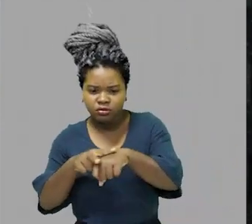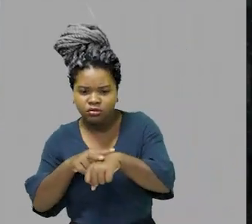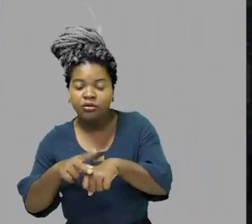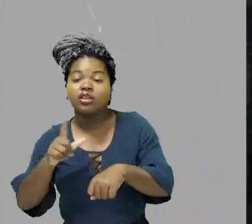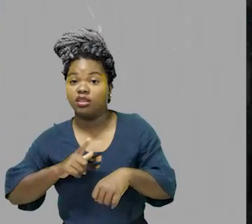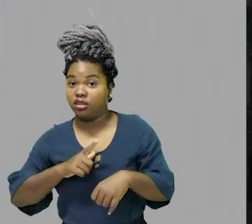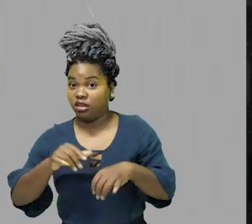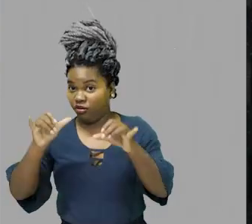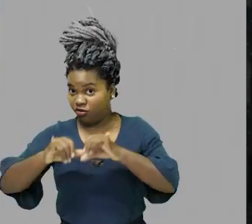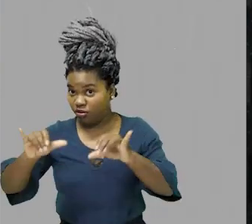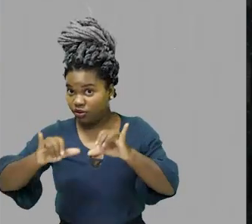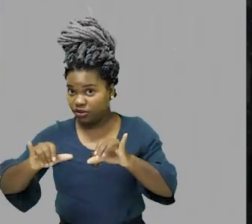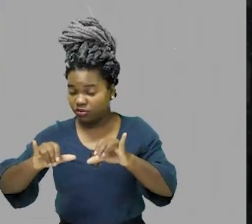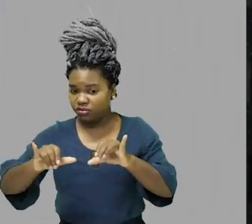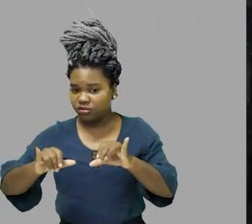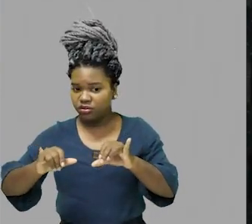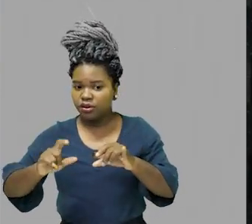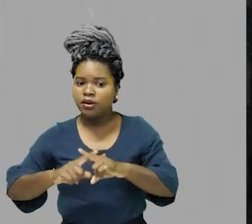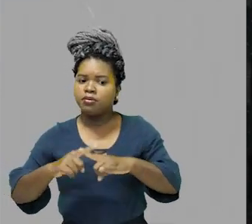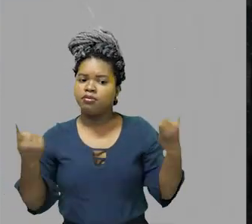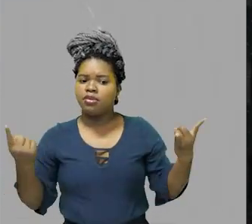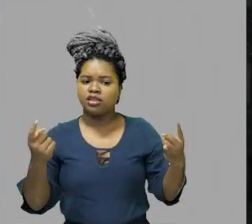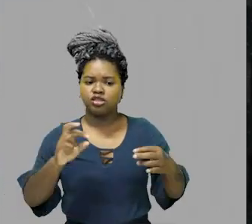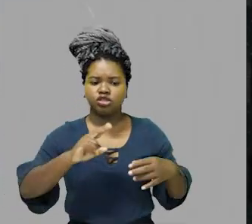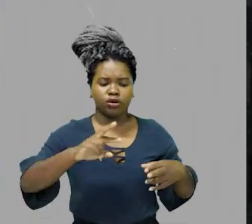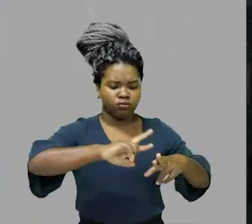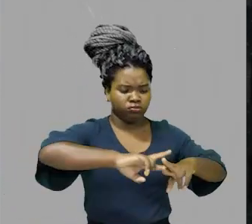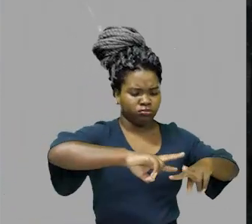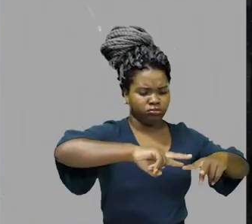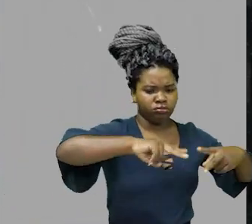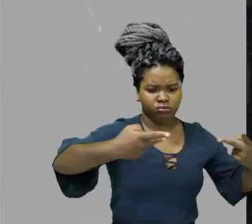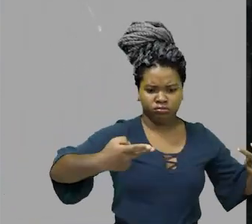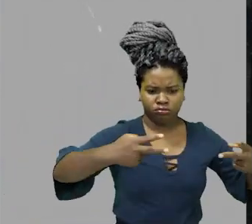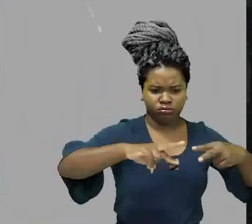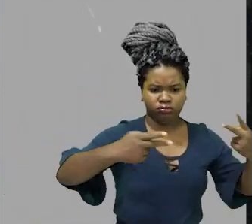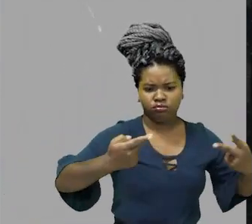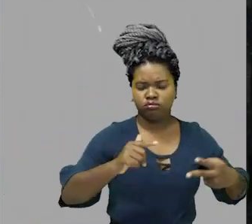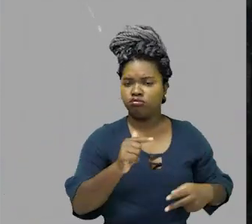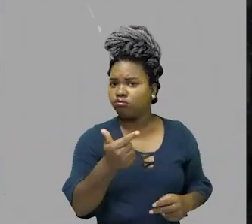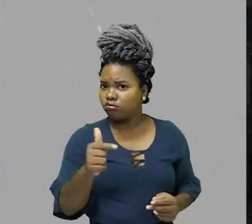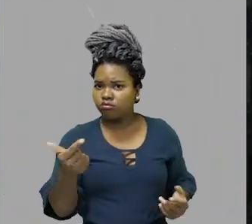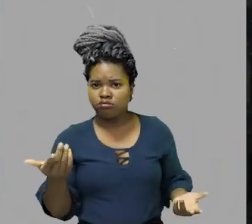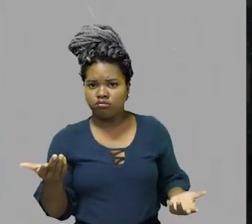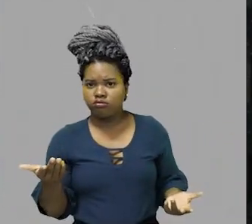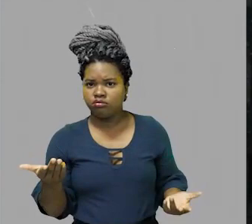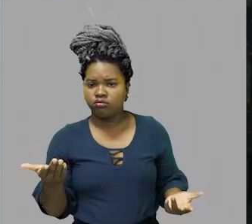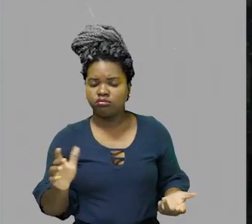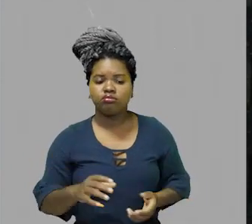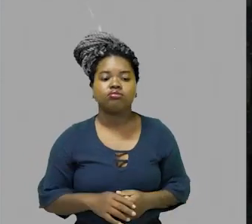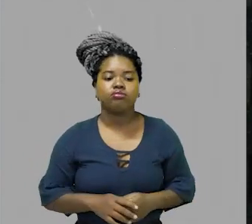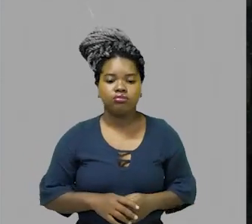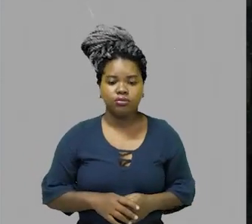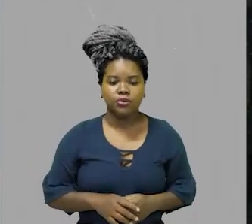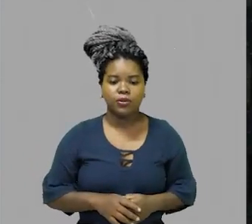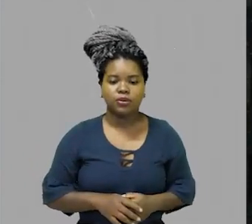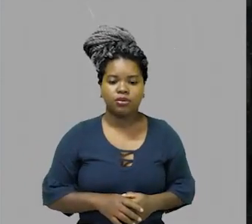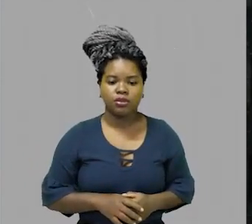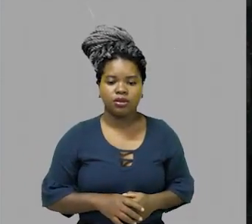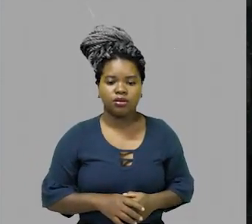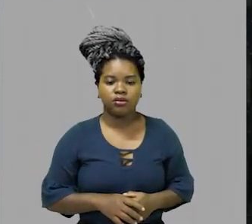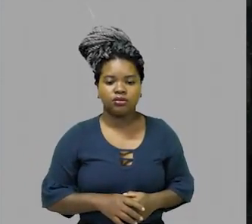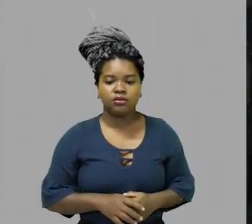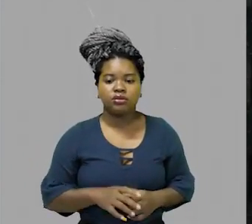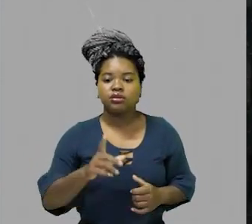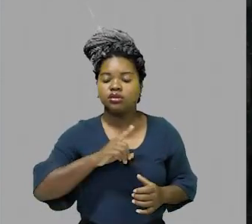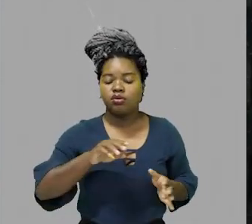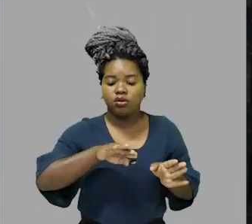lembrar, né, a gente usa até o termo intrometido. Intrometido porque ele não faz